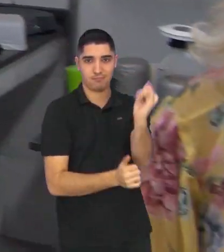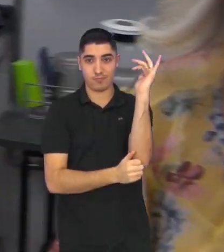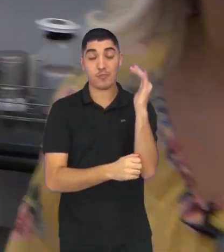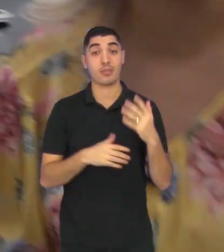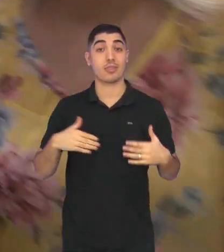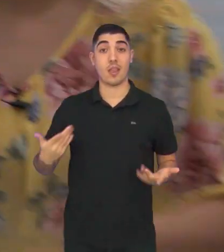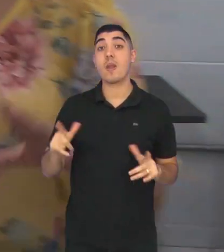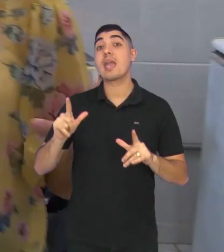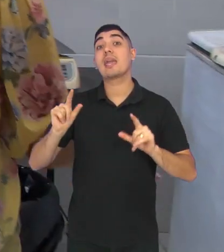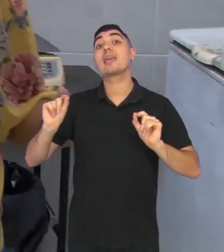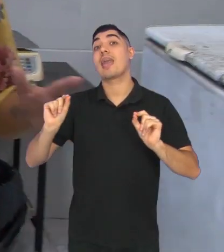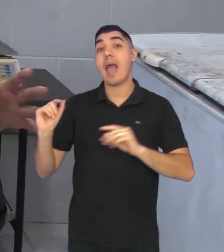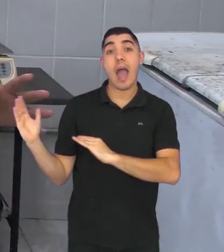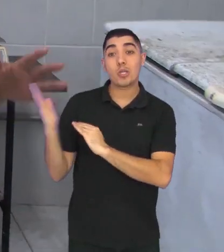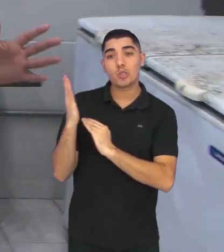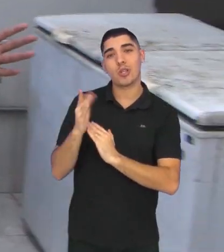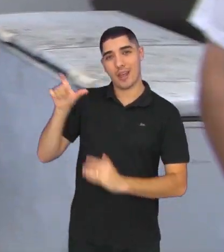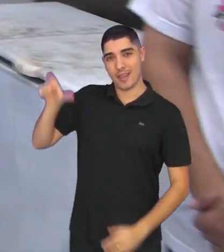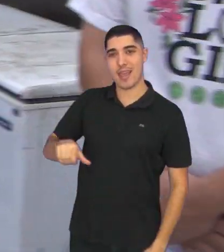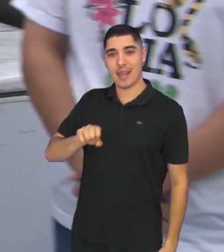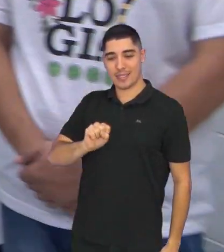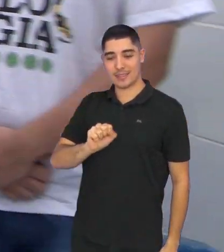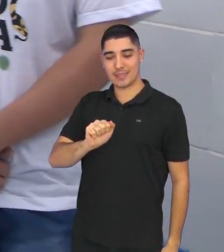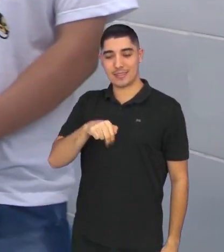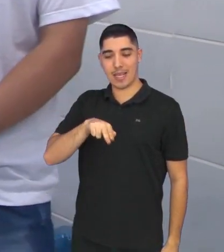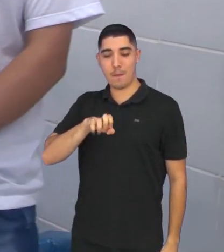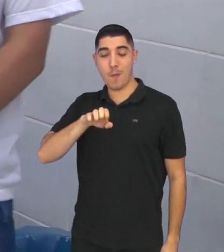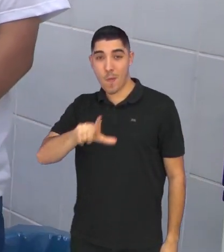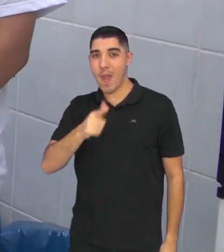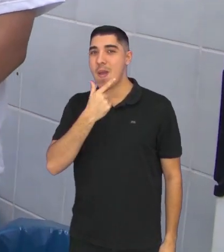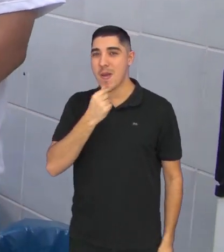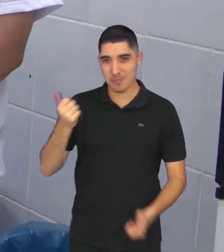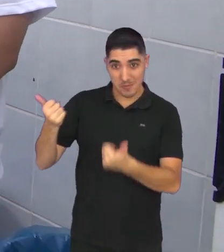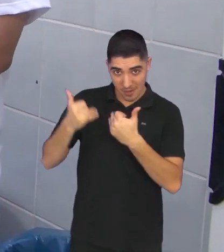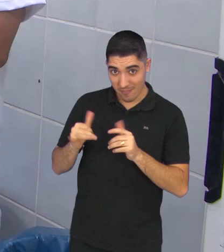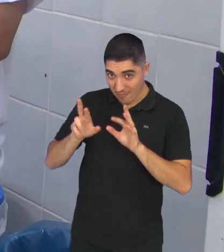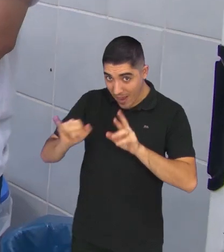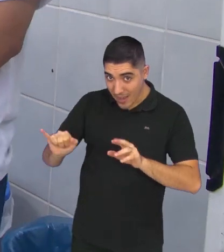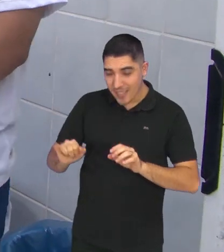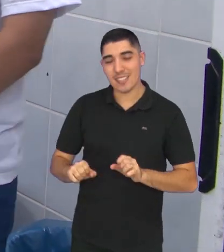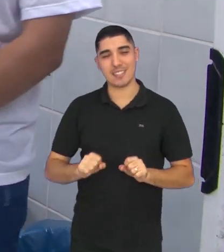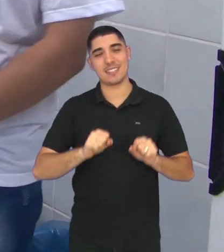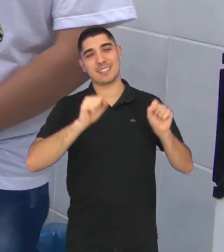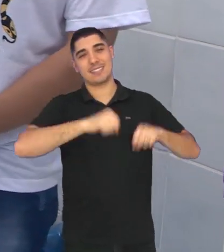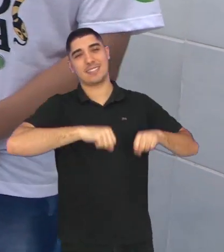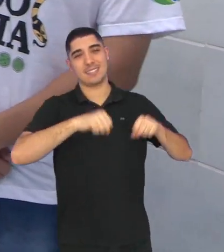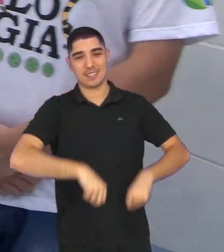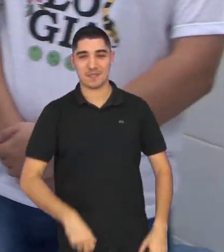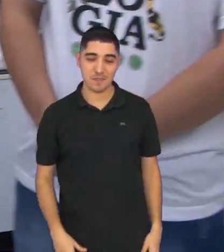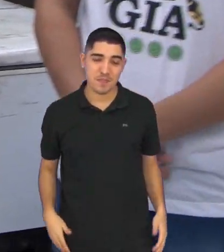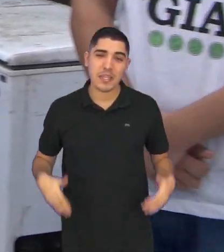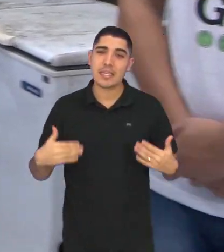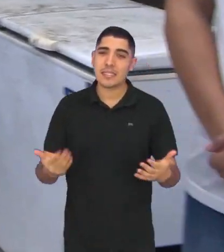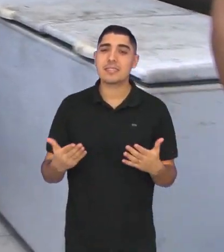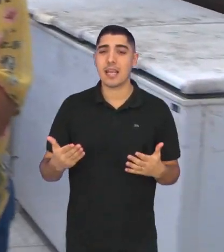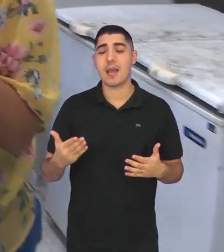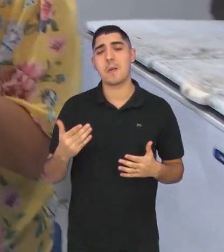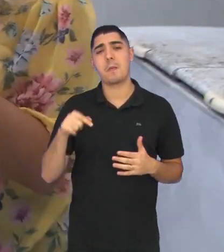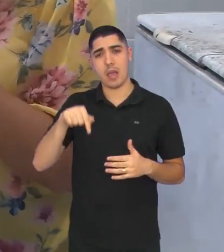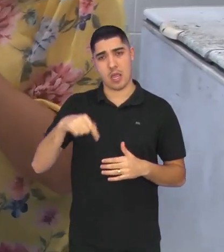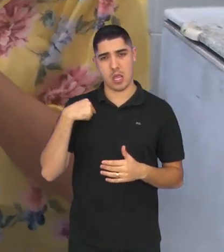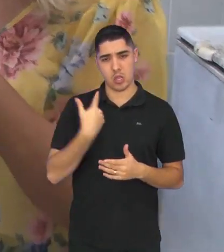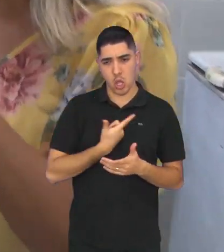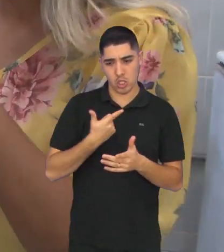né? E quem vai me ajudar aqui nessa cozinha hoje é o Samuel. Samuel, você vai me explicar tudo direitinho? Sim. Gente, e além de fazer